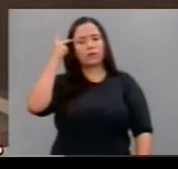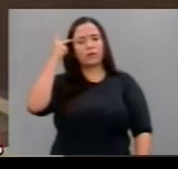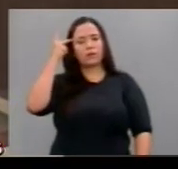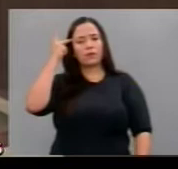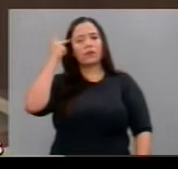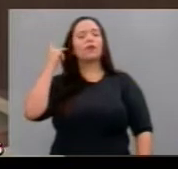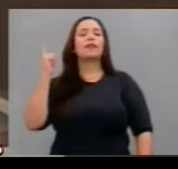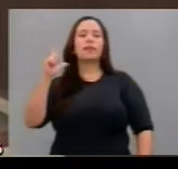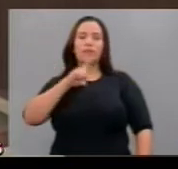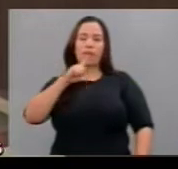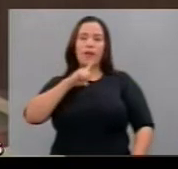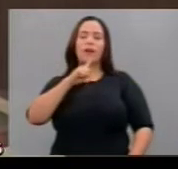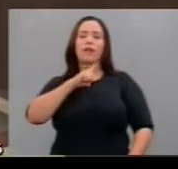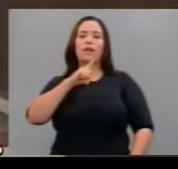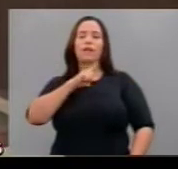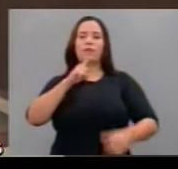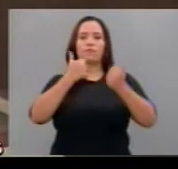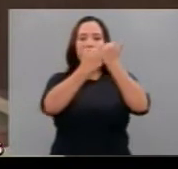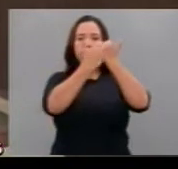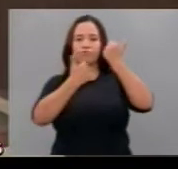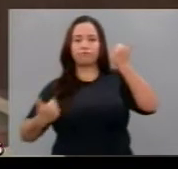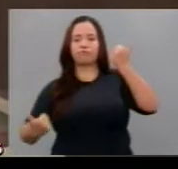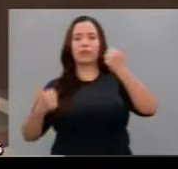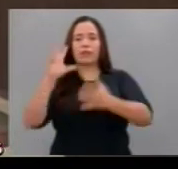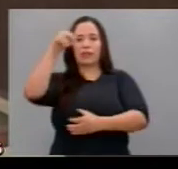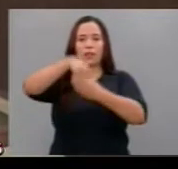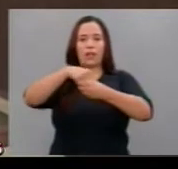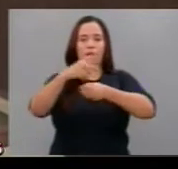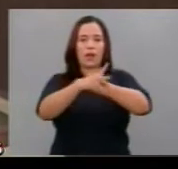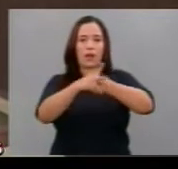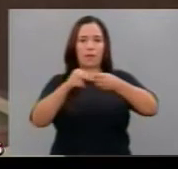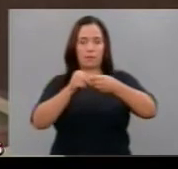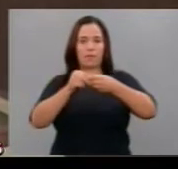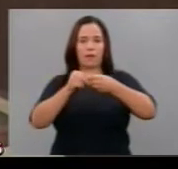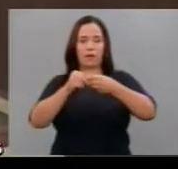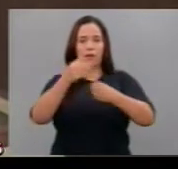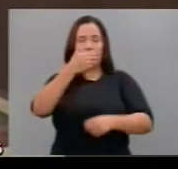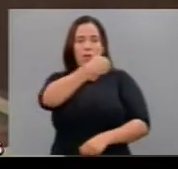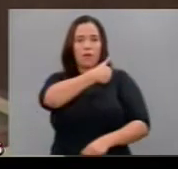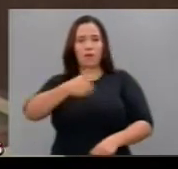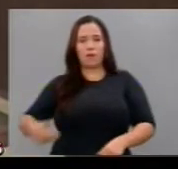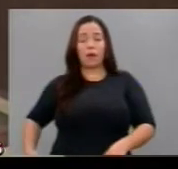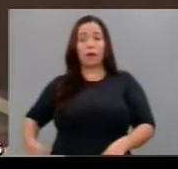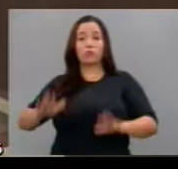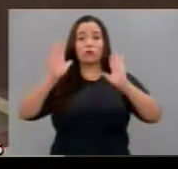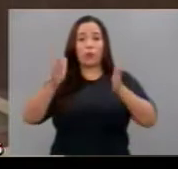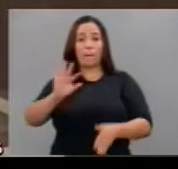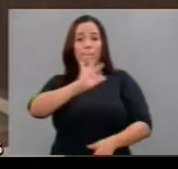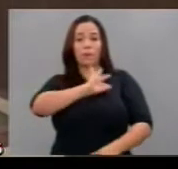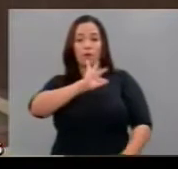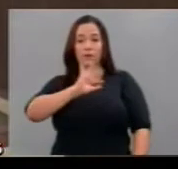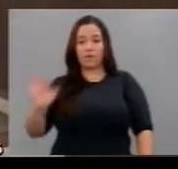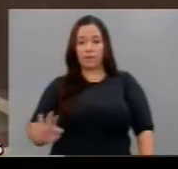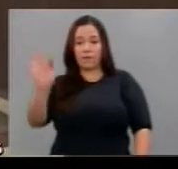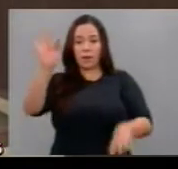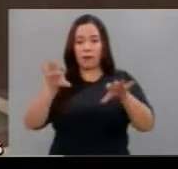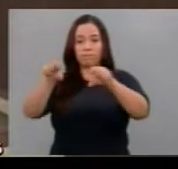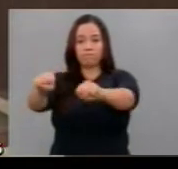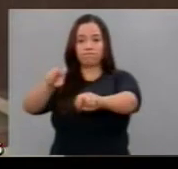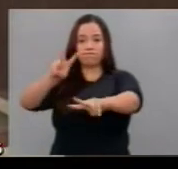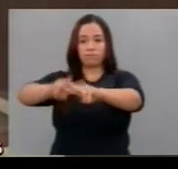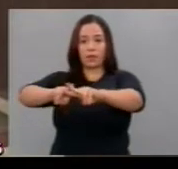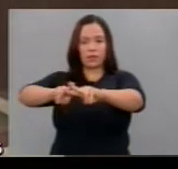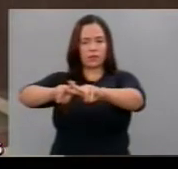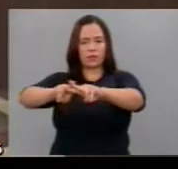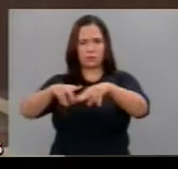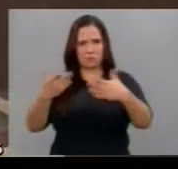com tal proximidade com o gabinete do Palácio é preso em flagrante pela Polícia Federal? Isso não pode ser tratado